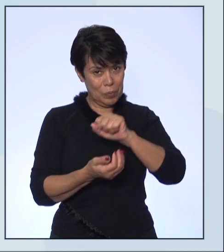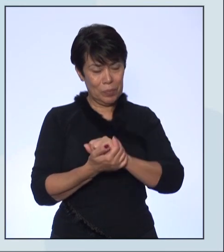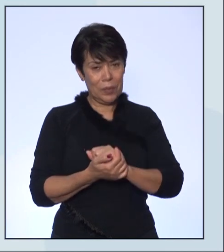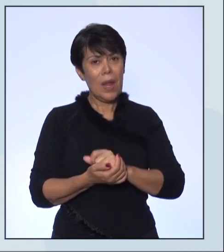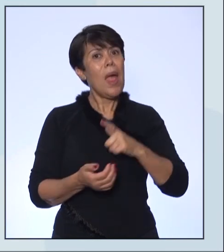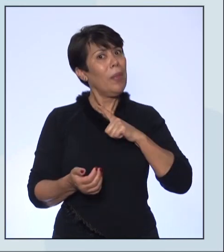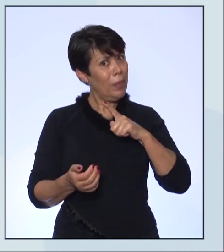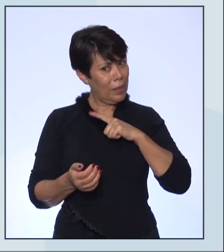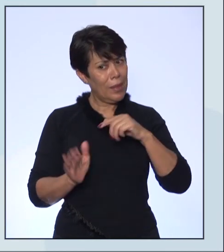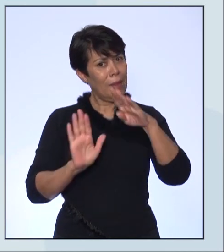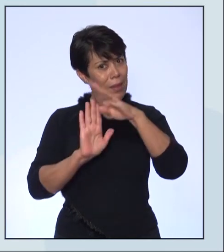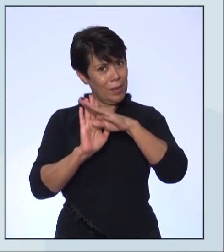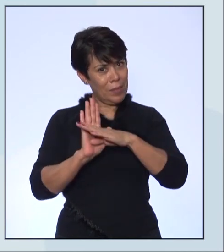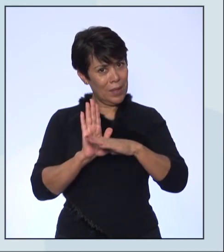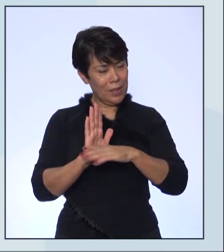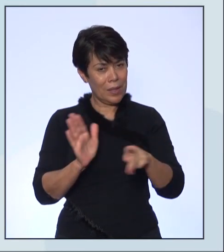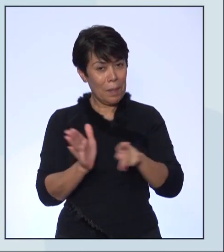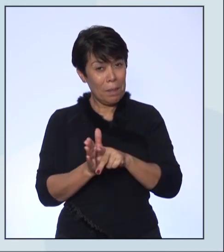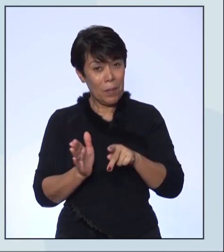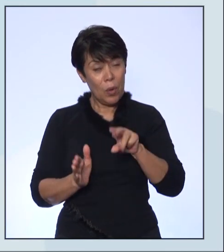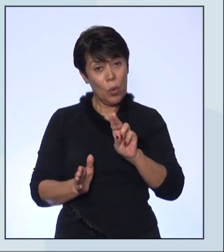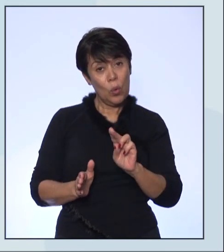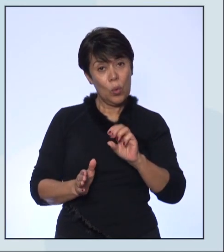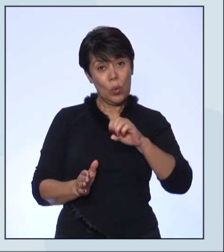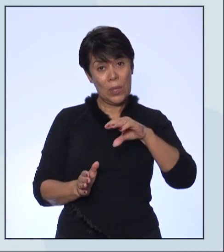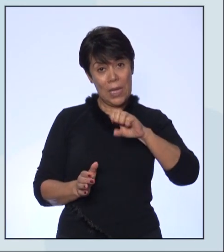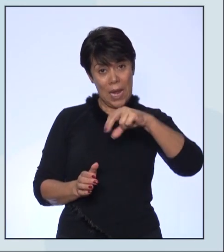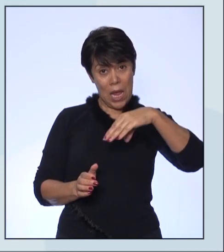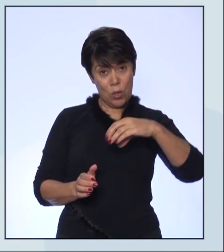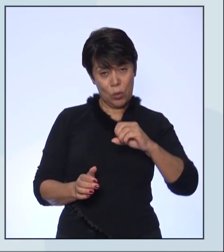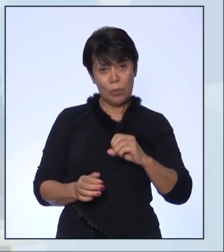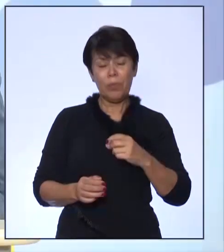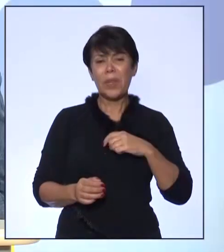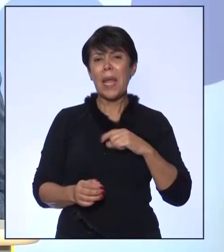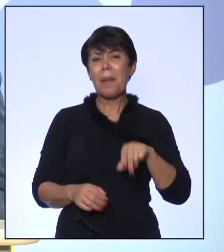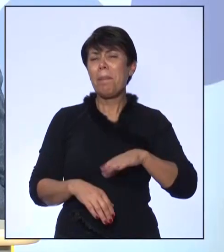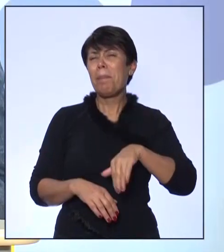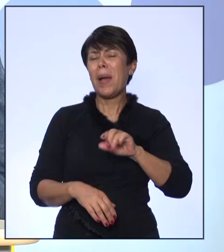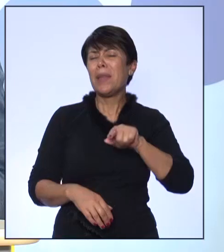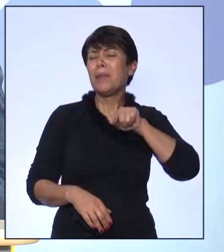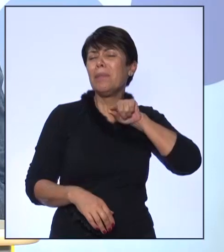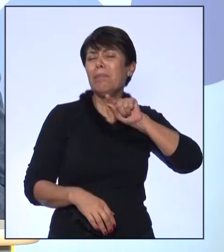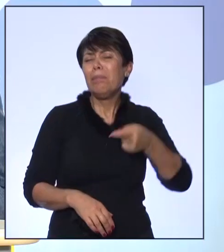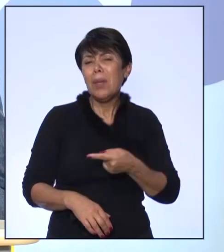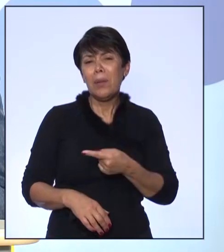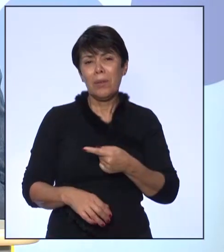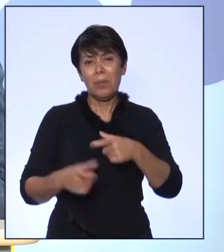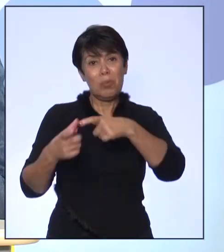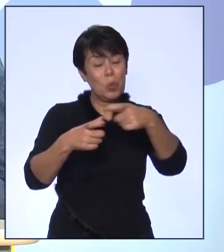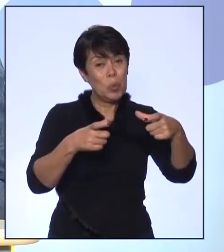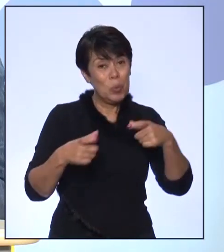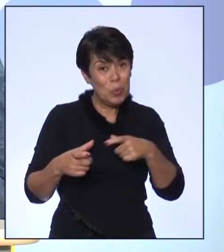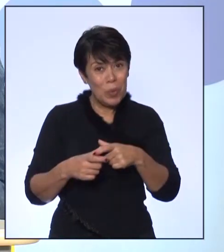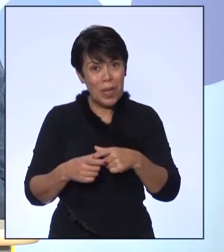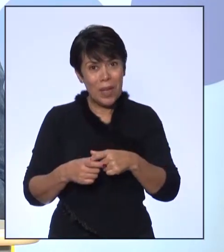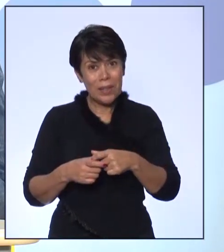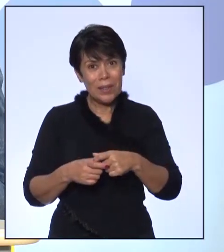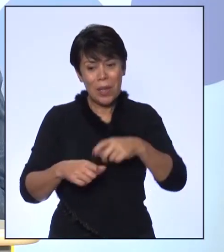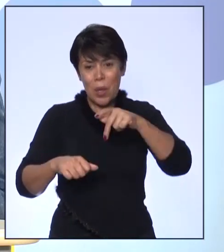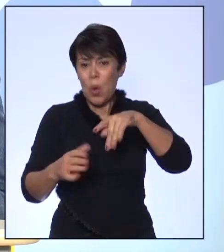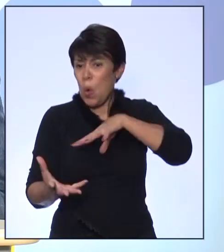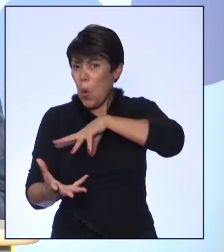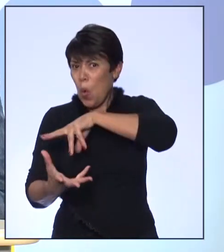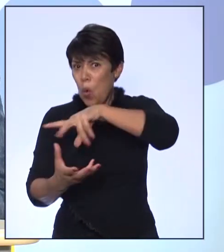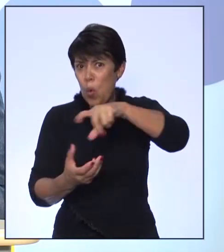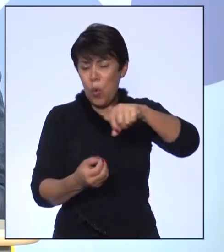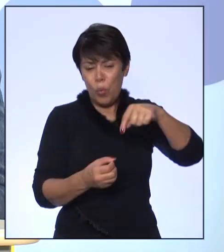né, aí da Unesco, tá? Com mais de 1.000 localidades, olha que é bastante lugar, né, gente? Espalhadas ao redor do